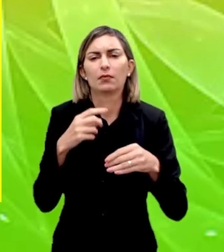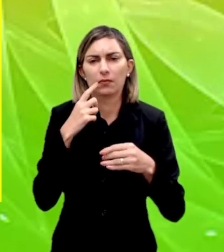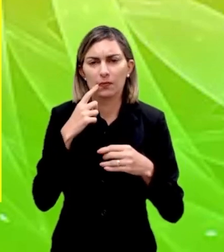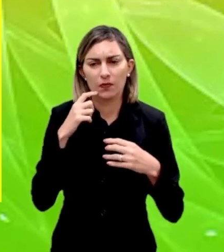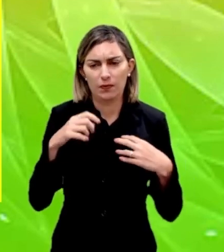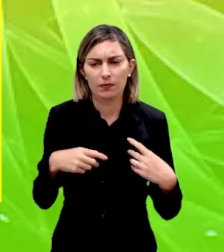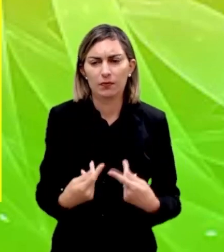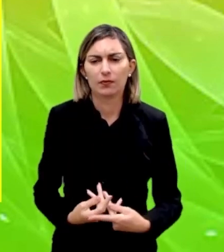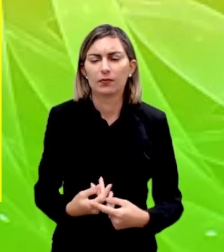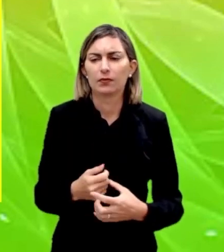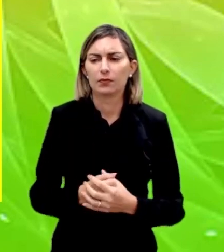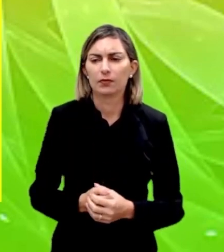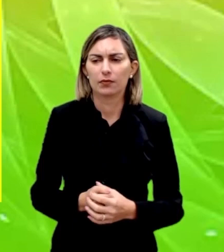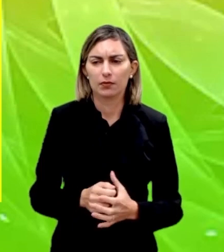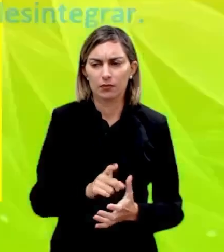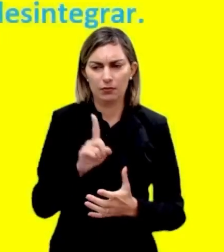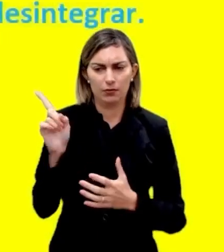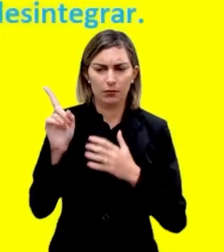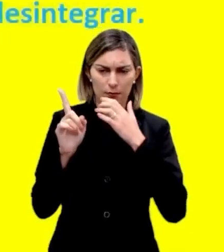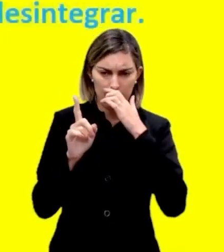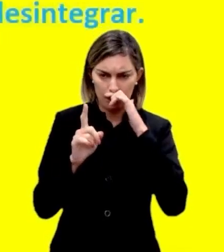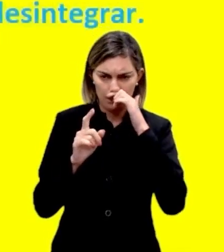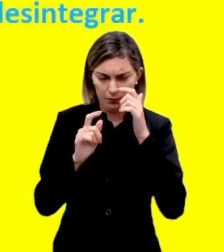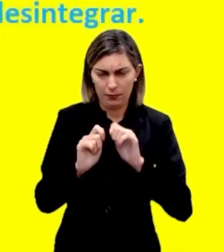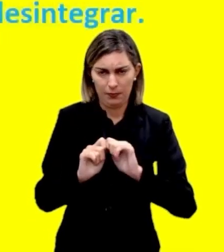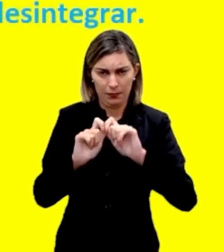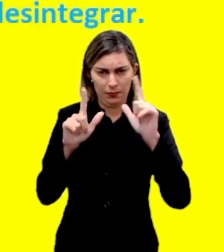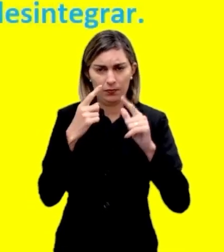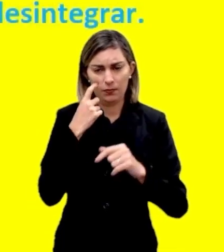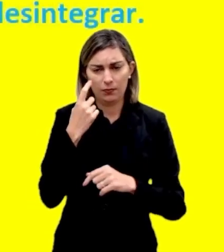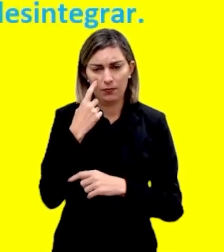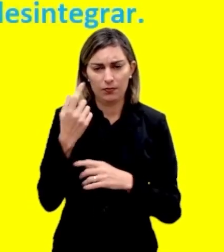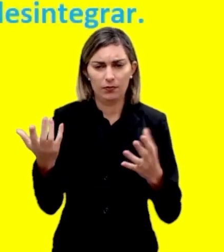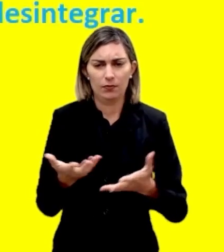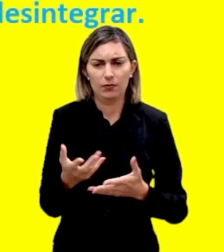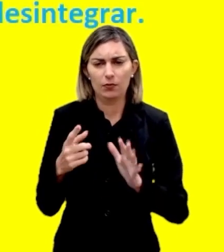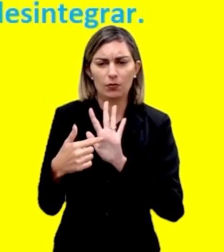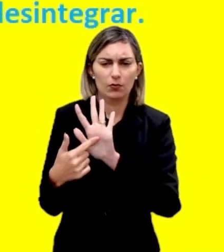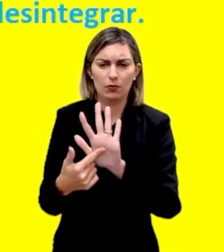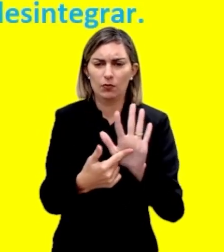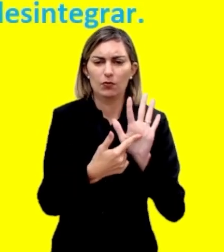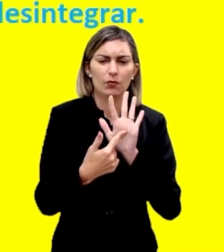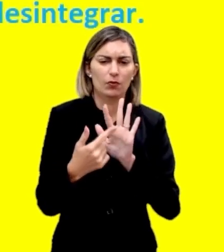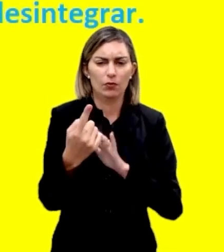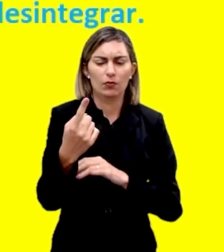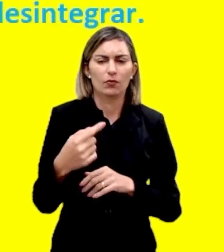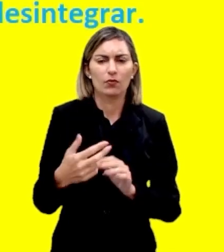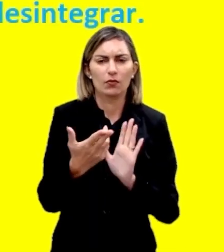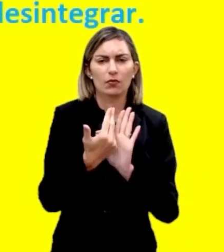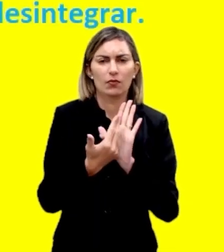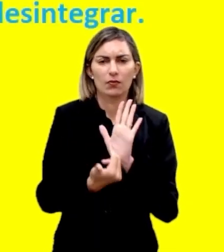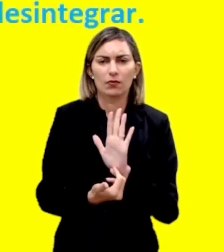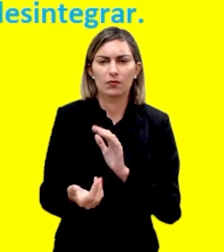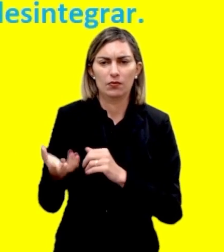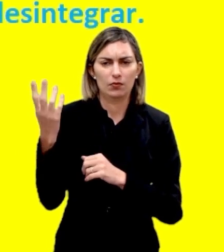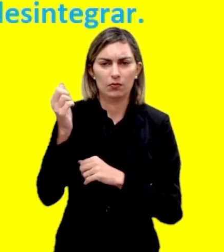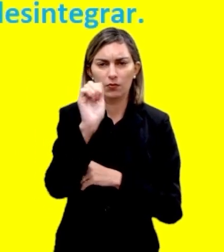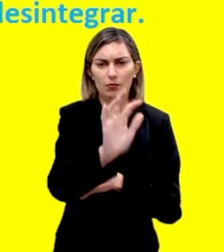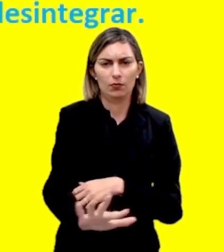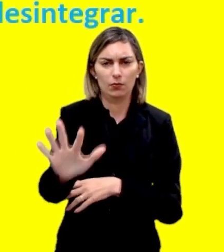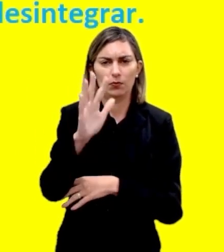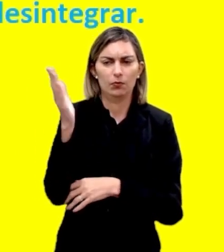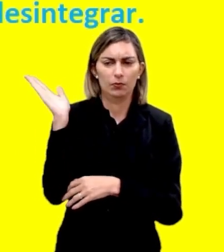humanidade. Esse slide que você vê agora mostra essa figura, né, que é uma